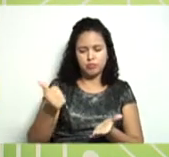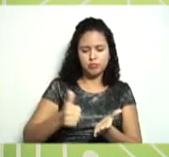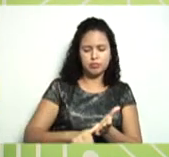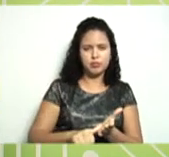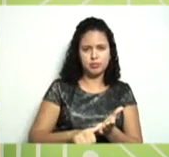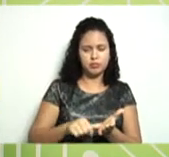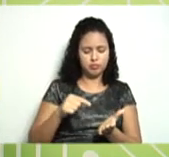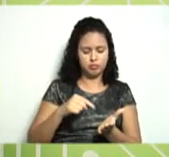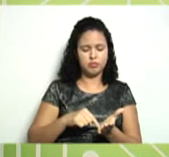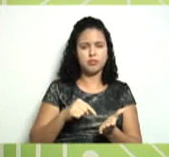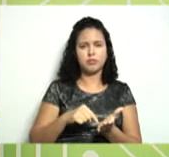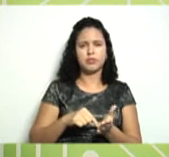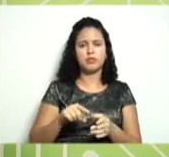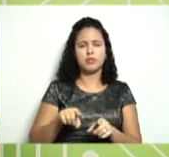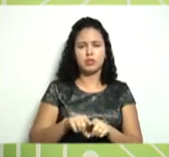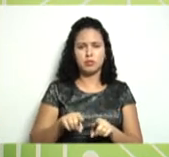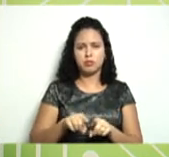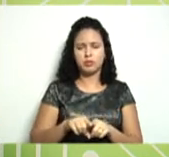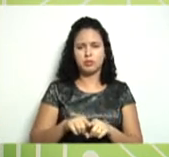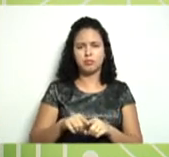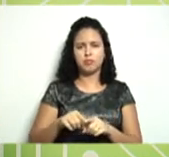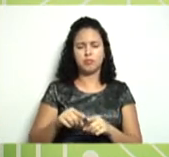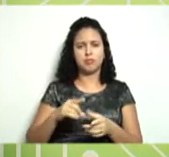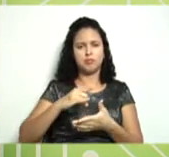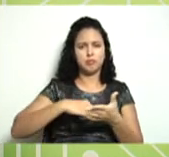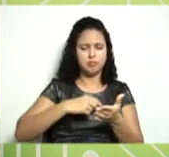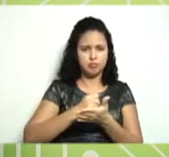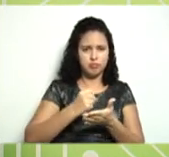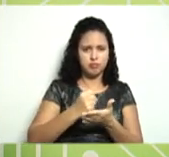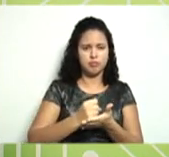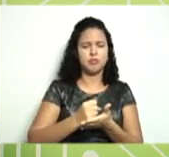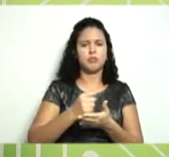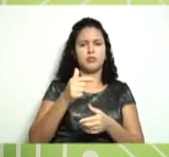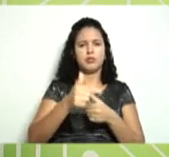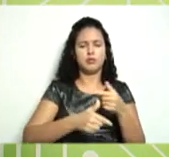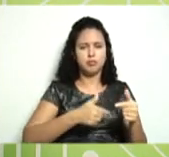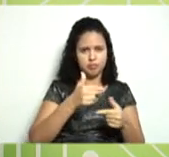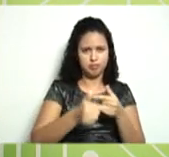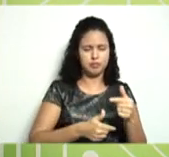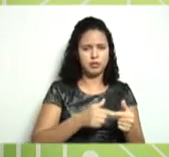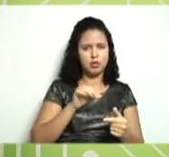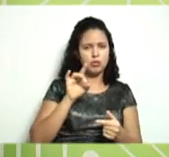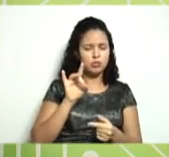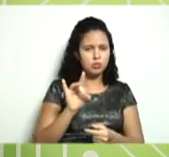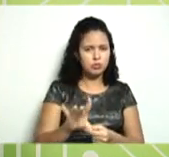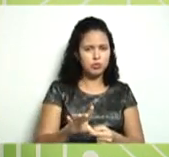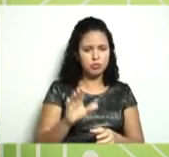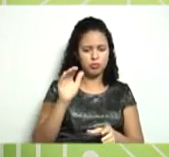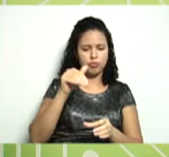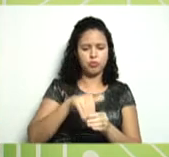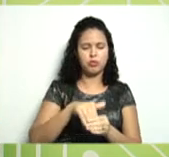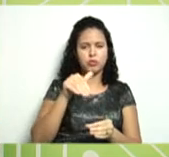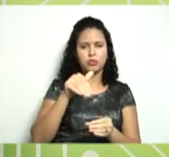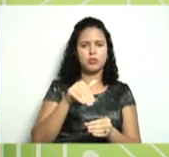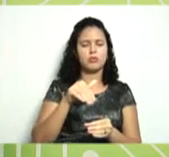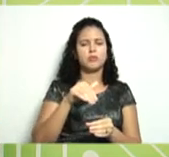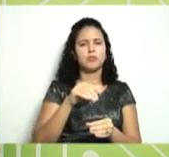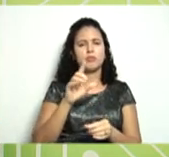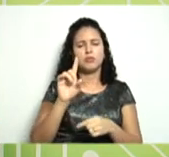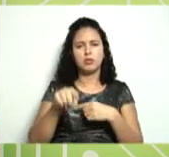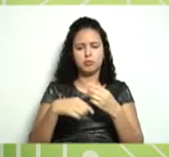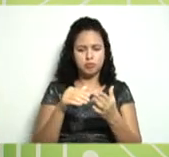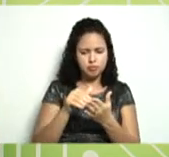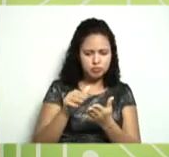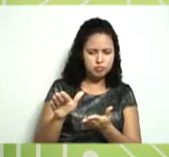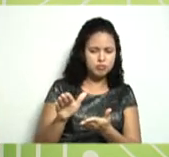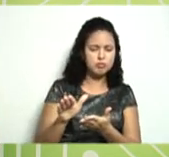de cooperado, ele é empregado. Ele não tem direito a voto. Ele só vai ter direito a voto depois que ele é